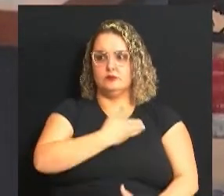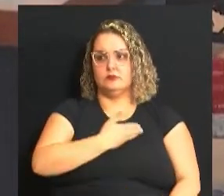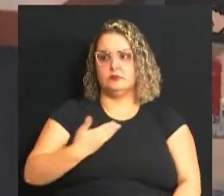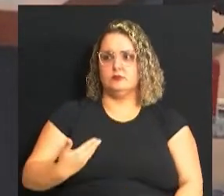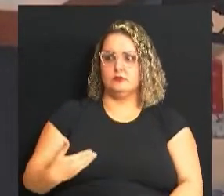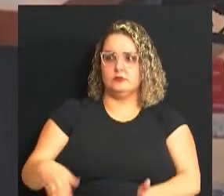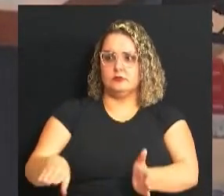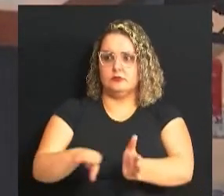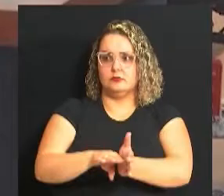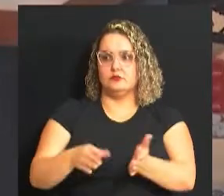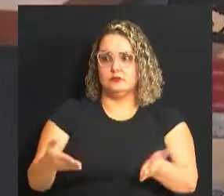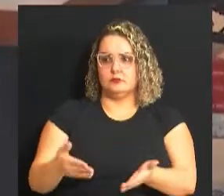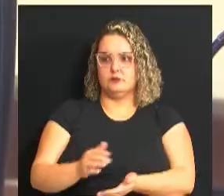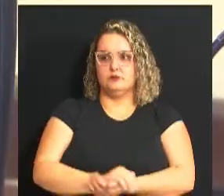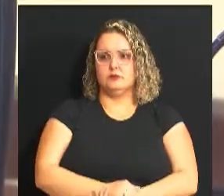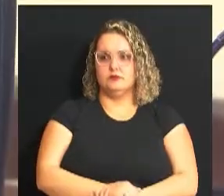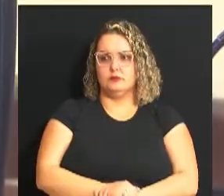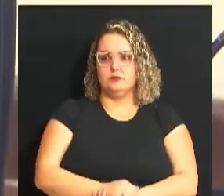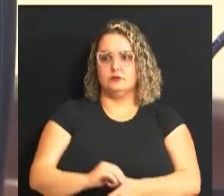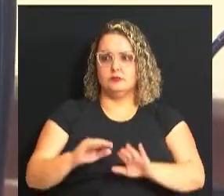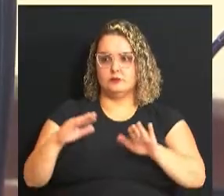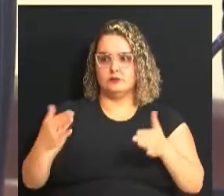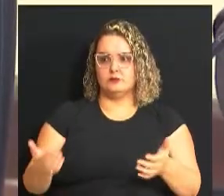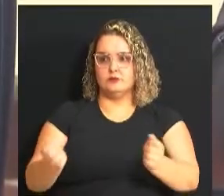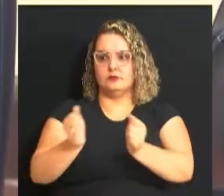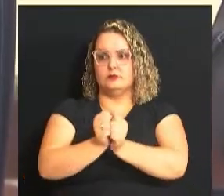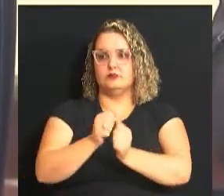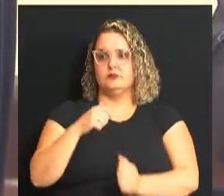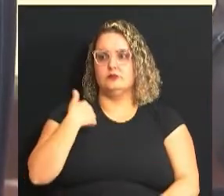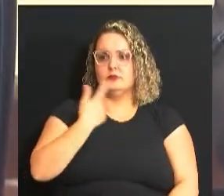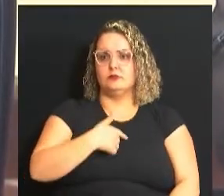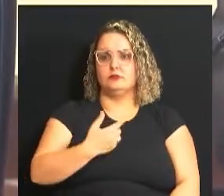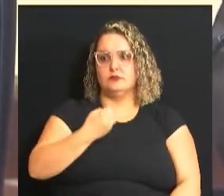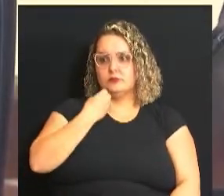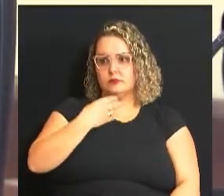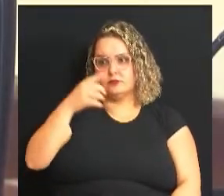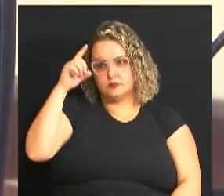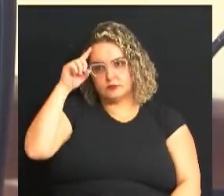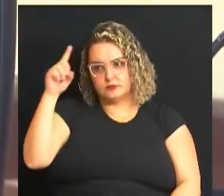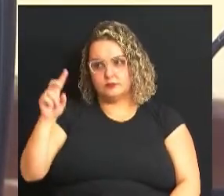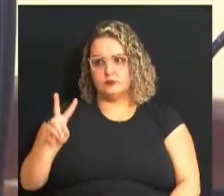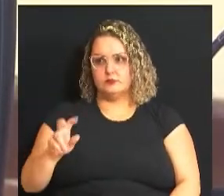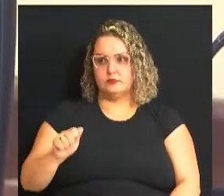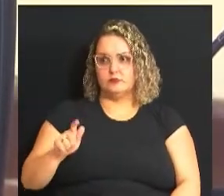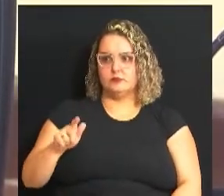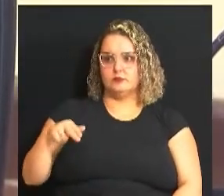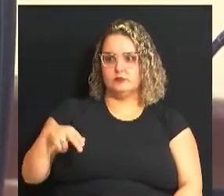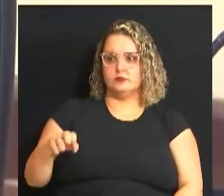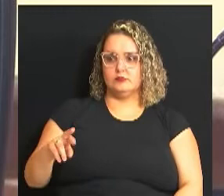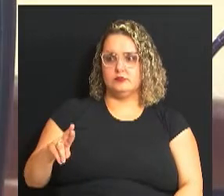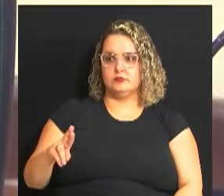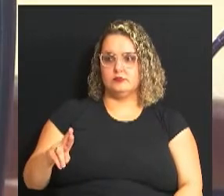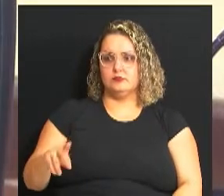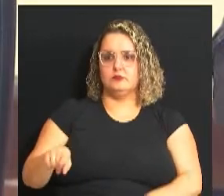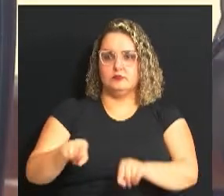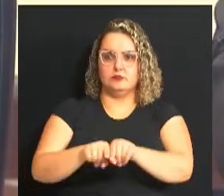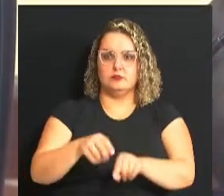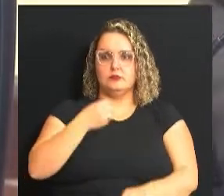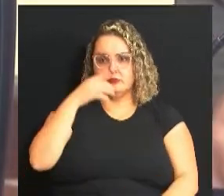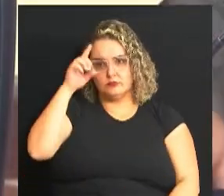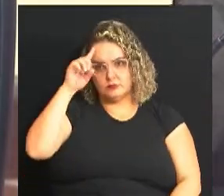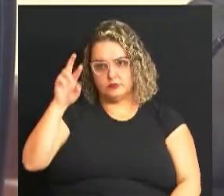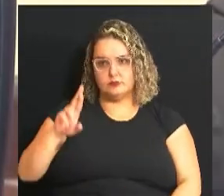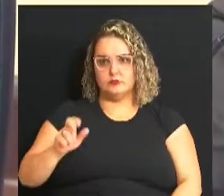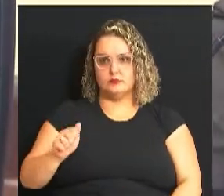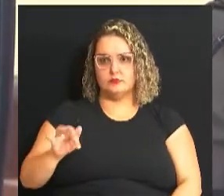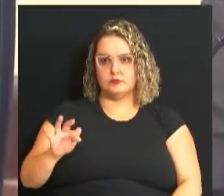aqui, compondo a mesa conosco. Bom dia ao Wagner Bassan. Também bom dia ao